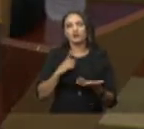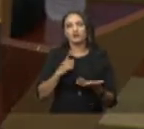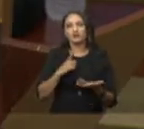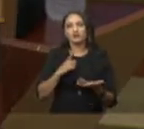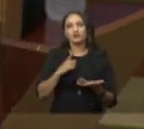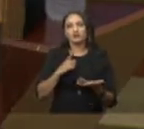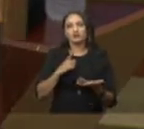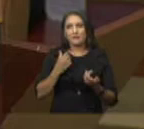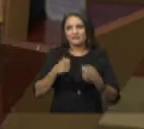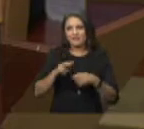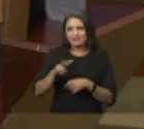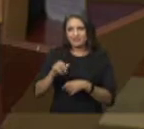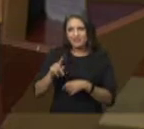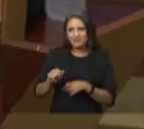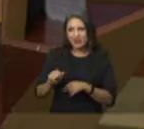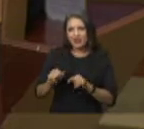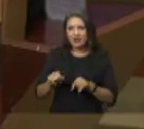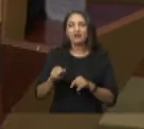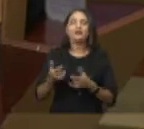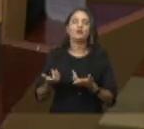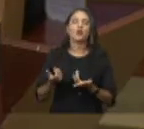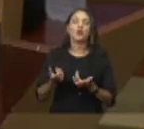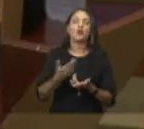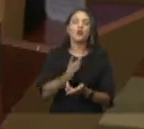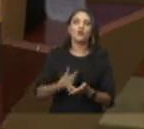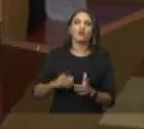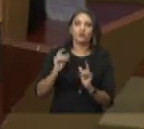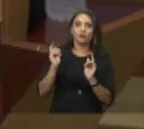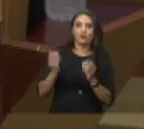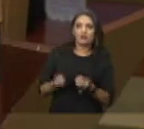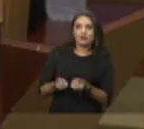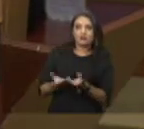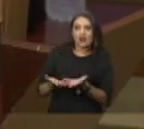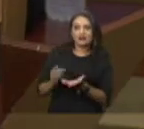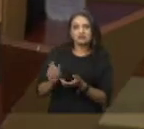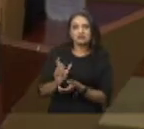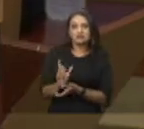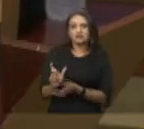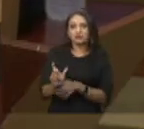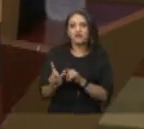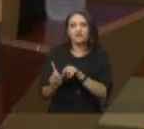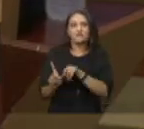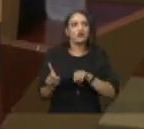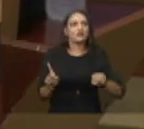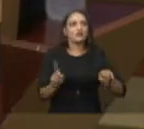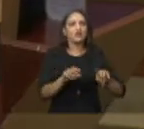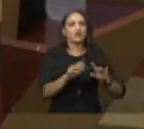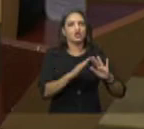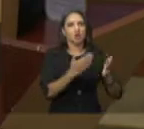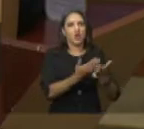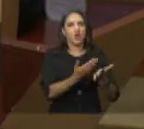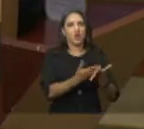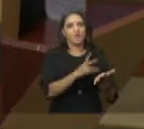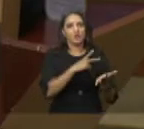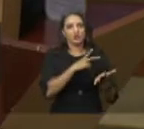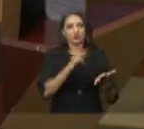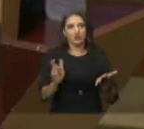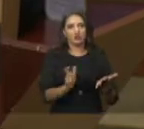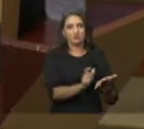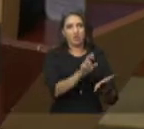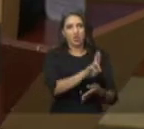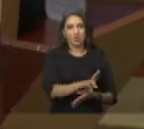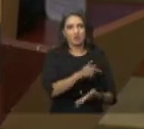entendendo que tem que haver uma gestão pública quando não é isso que está no texto constitucional mas sim